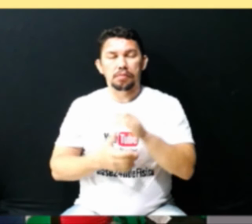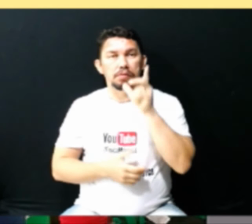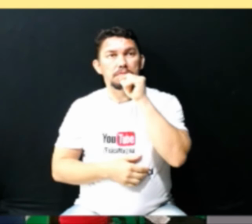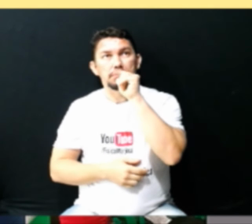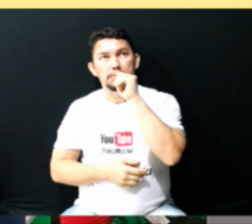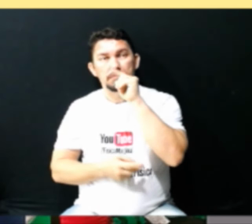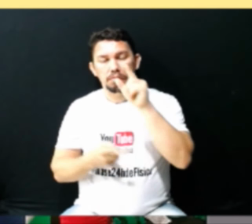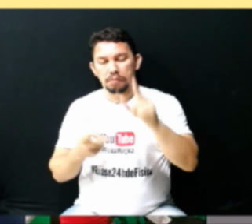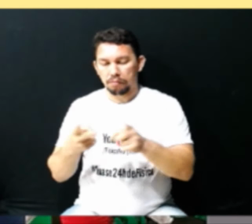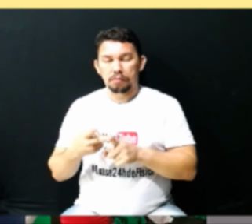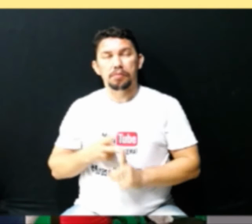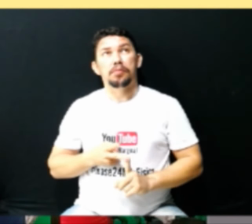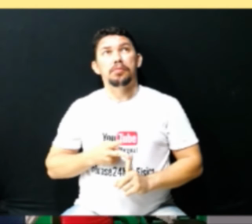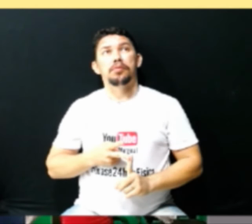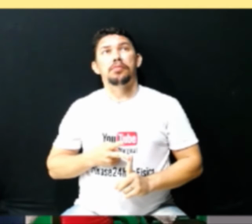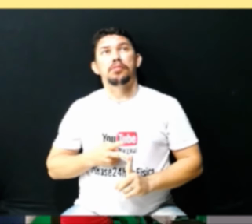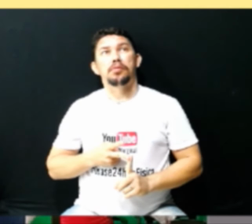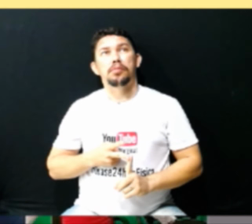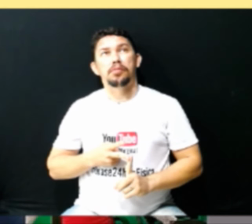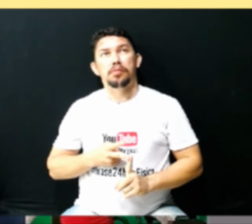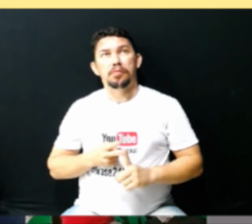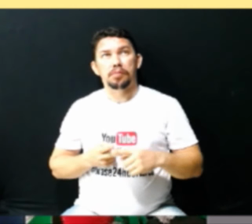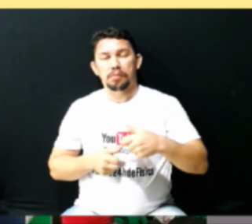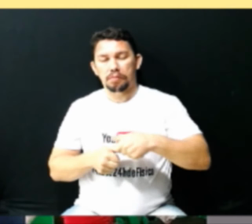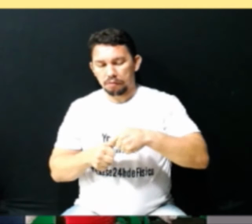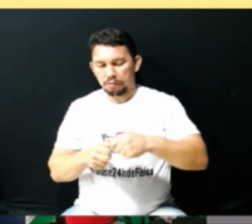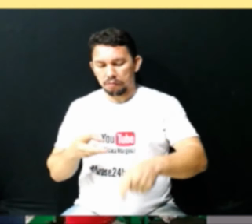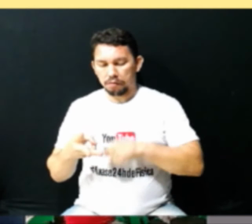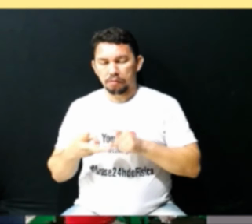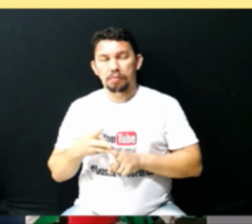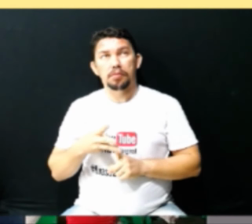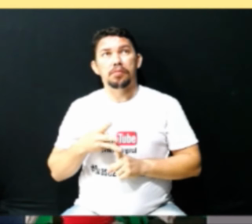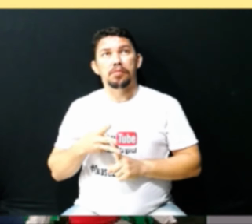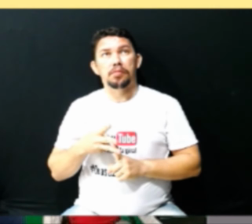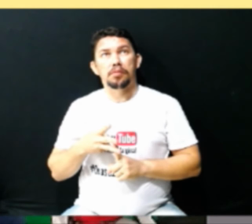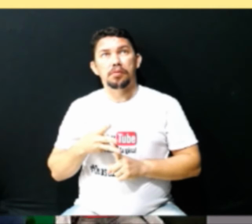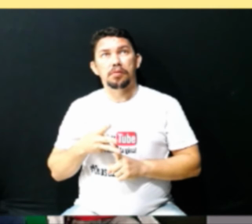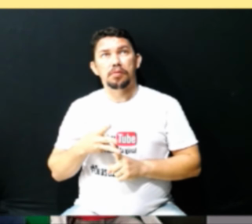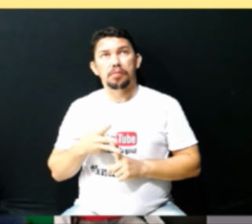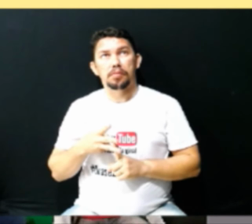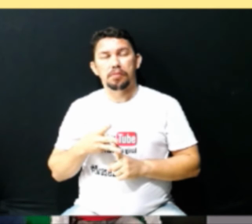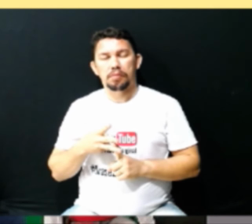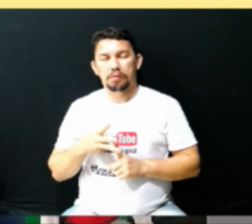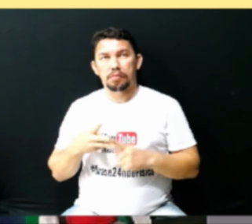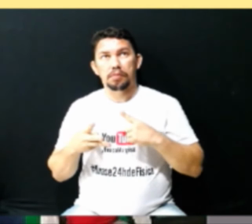tenho um resistor, e aqui eu vou pegar na forma original como ele vem, e vamos